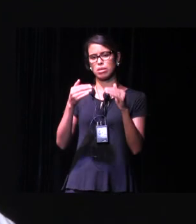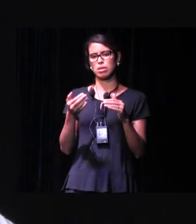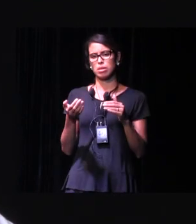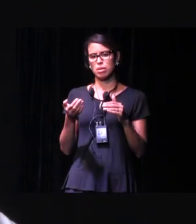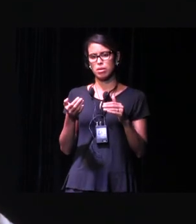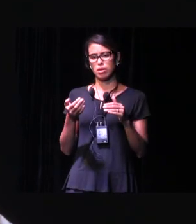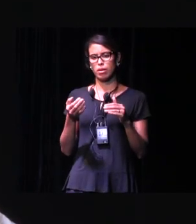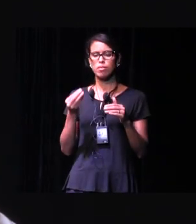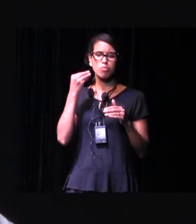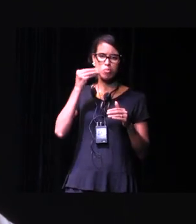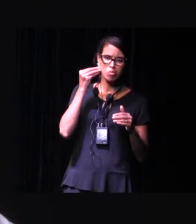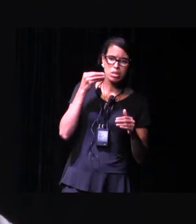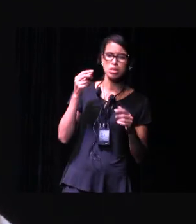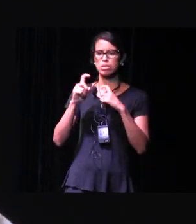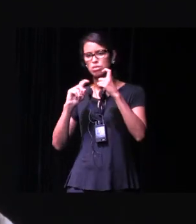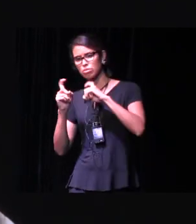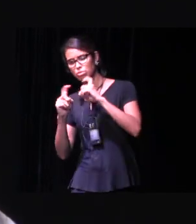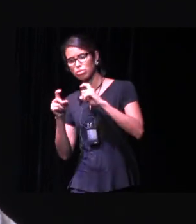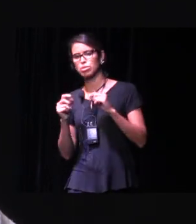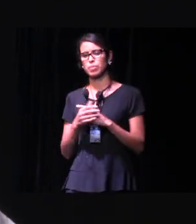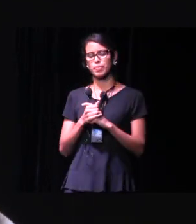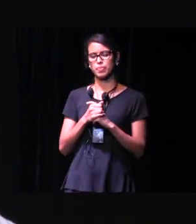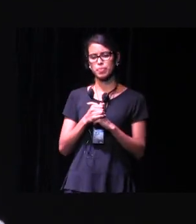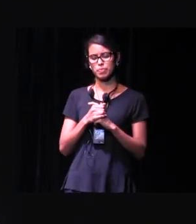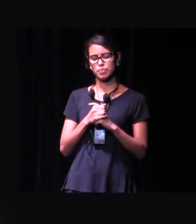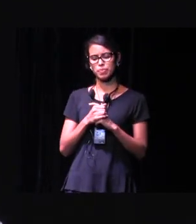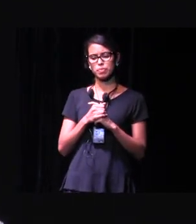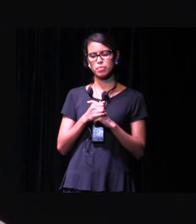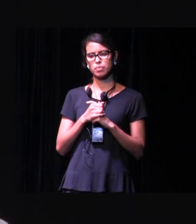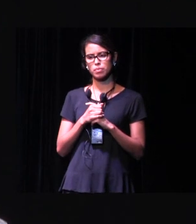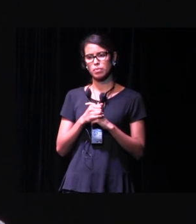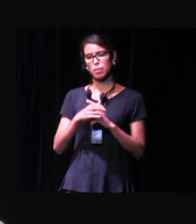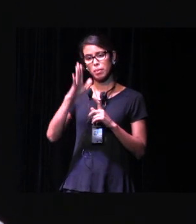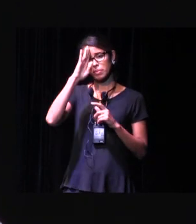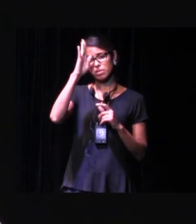desenvolvendo, fazendo experiências, discutindo, mas principalmente